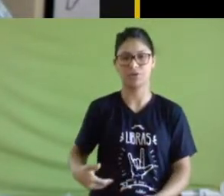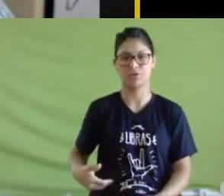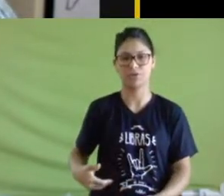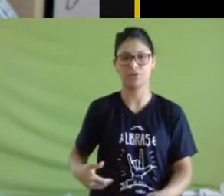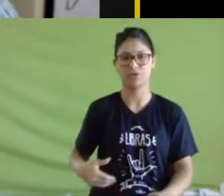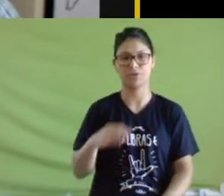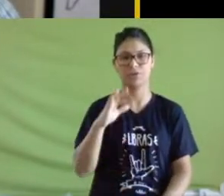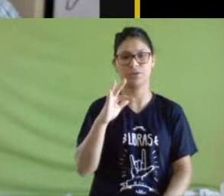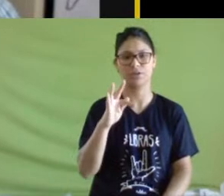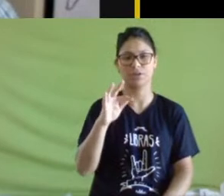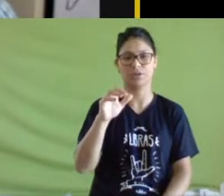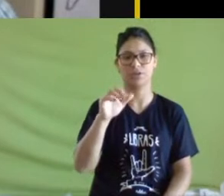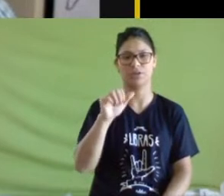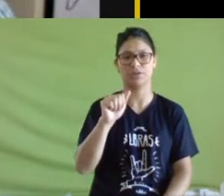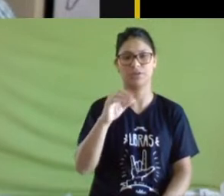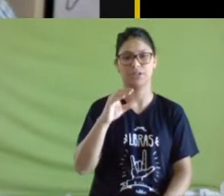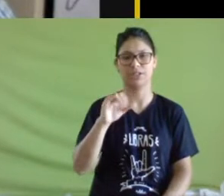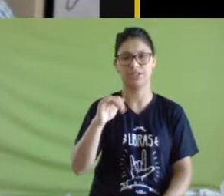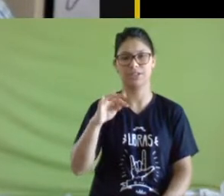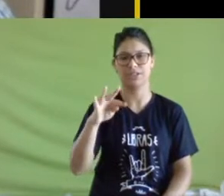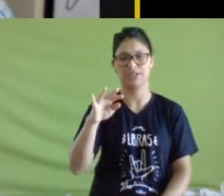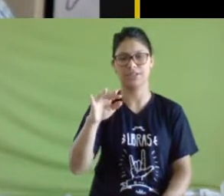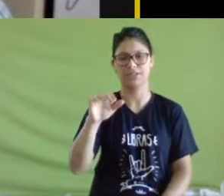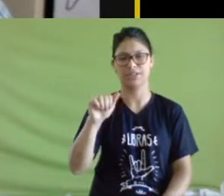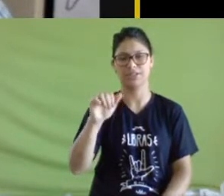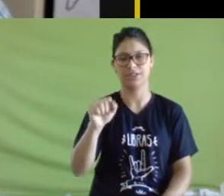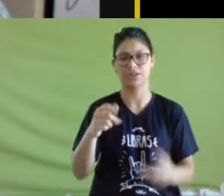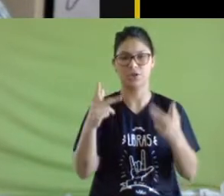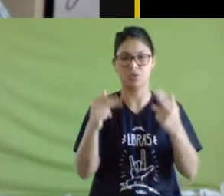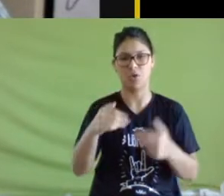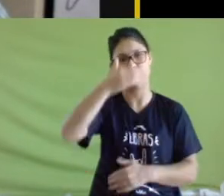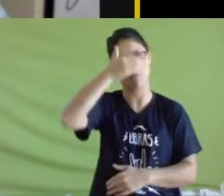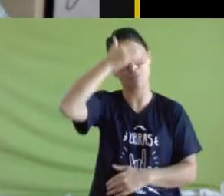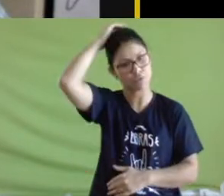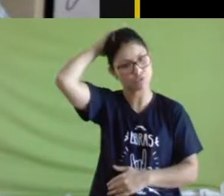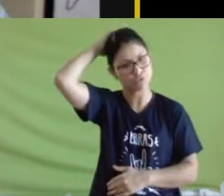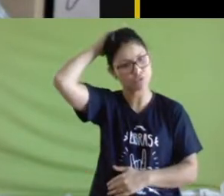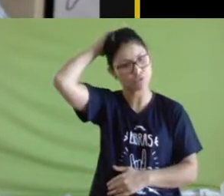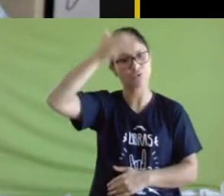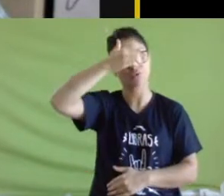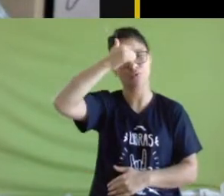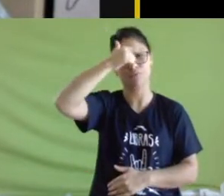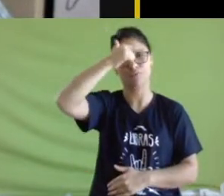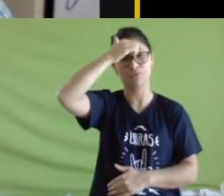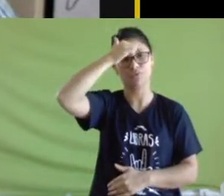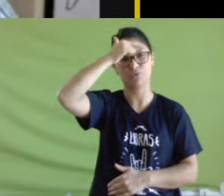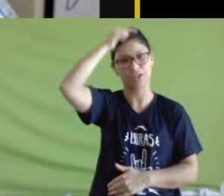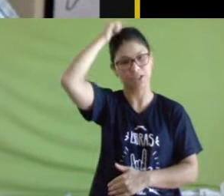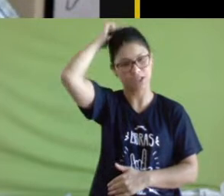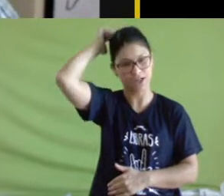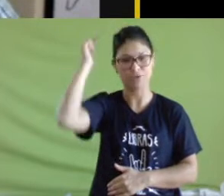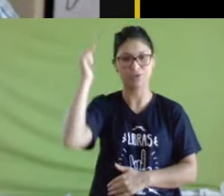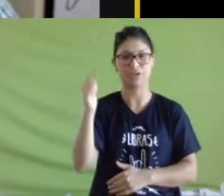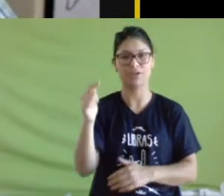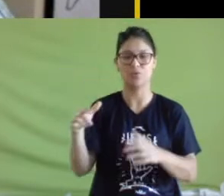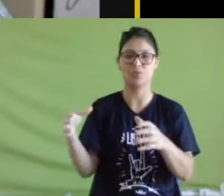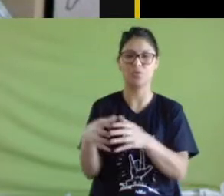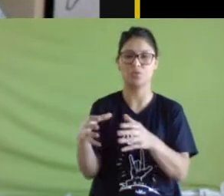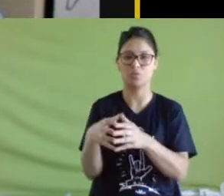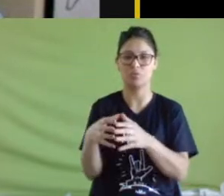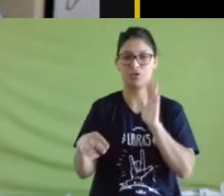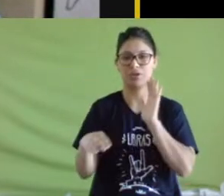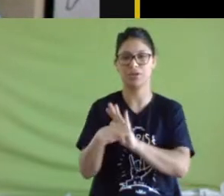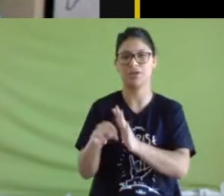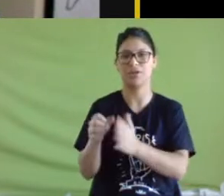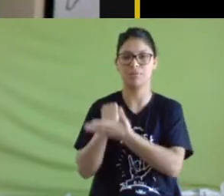e desclassificados, como é o Bolsonaro e a ralé que o apoia. É mais ou menos isso que eu tinha que